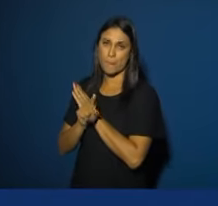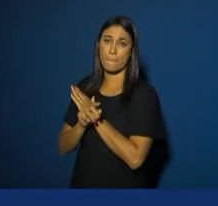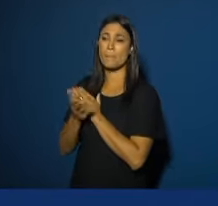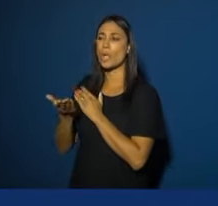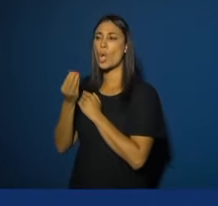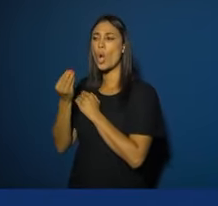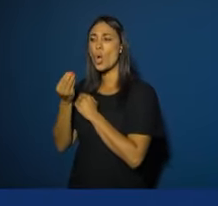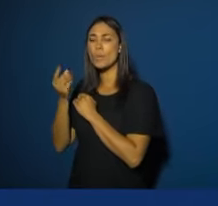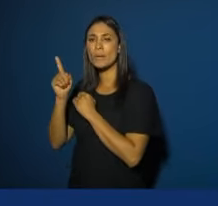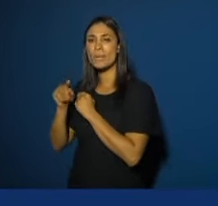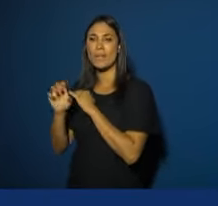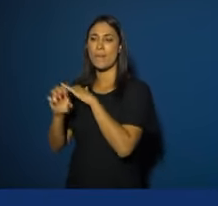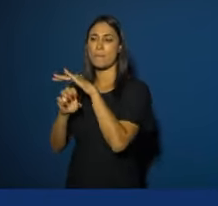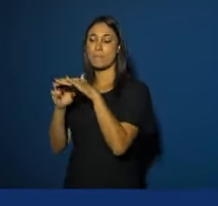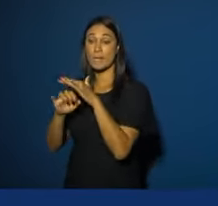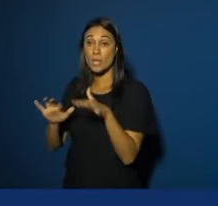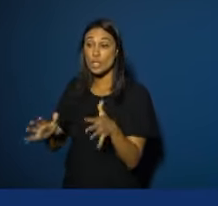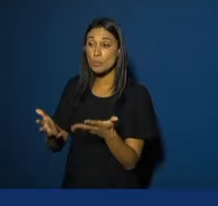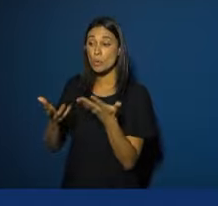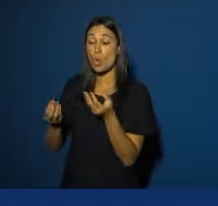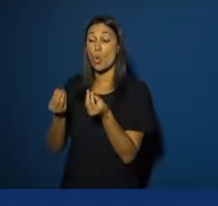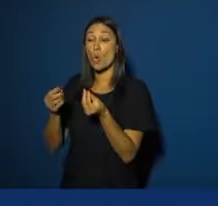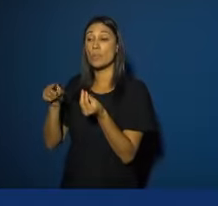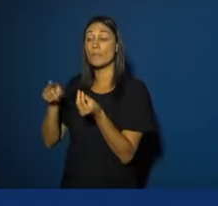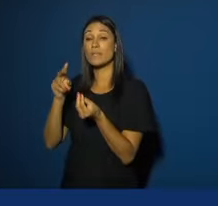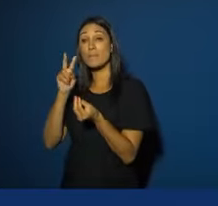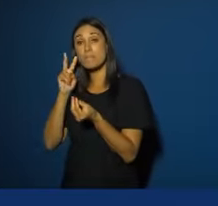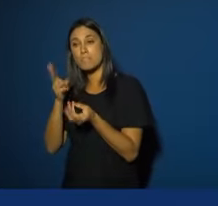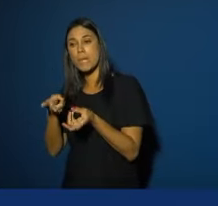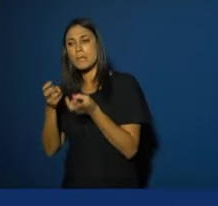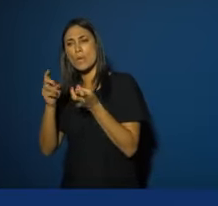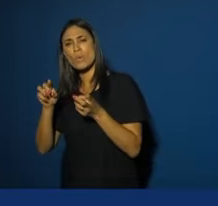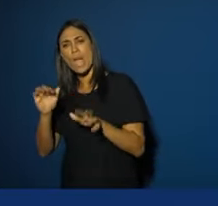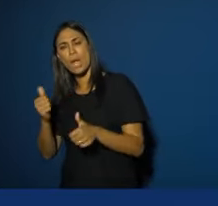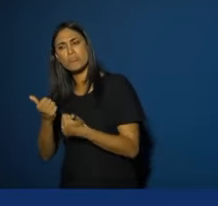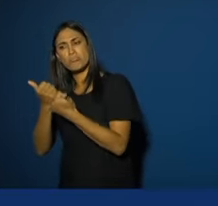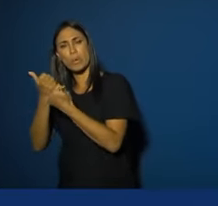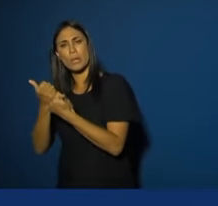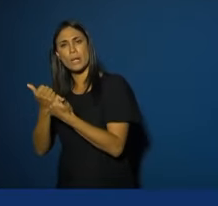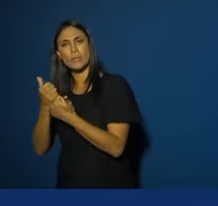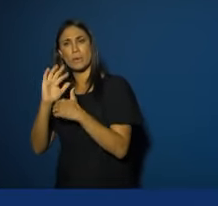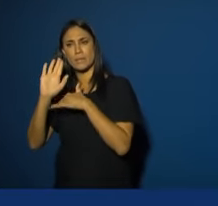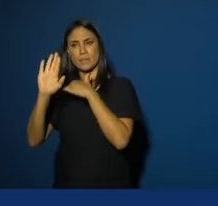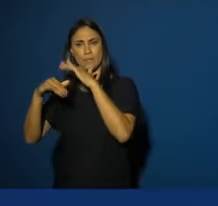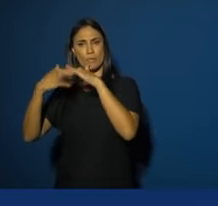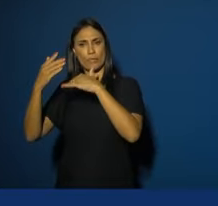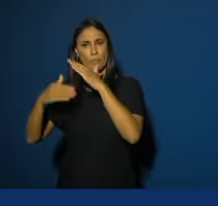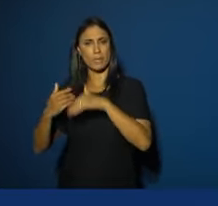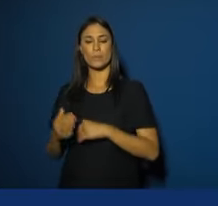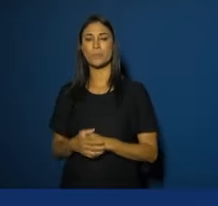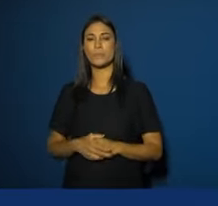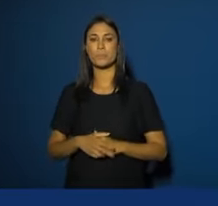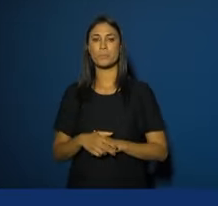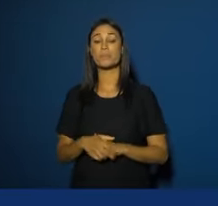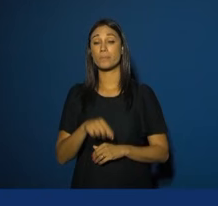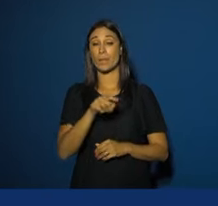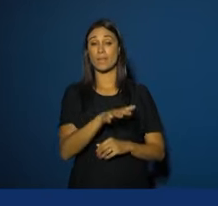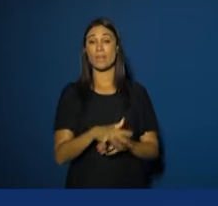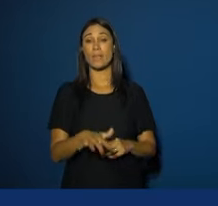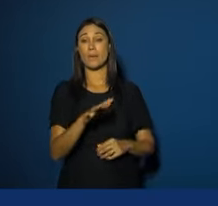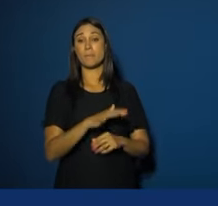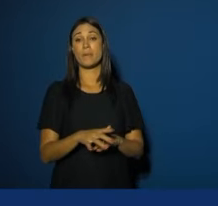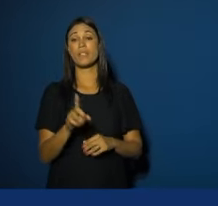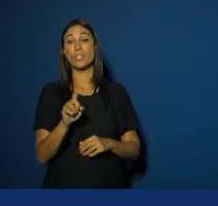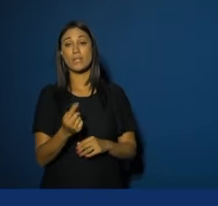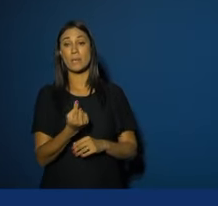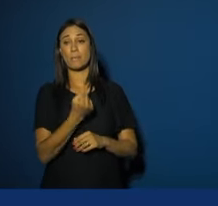né como que a companhia estimulou isso como é que você viu esse ambiente regulatório favorável para esse tipo de desenvolvimento um ambiente regulatório favorável também